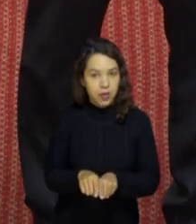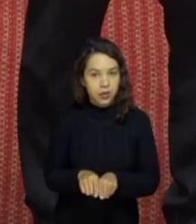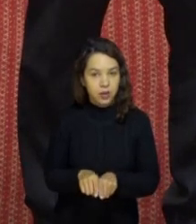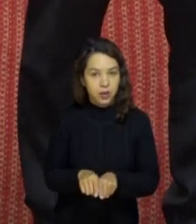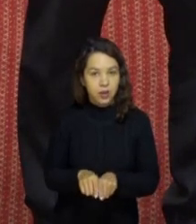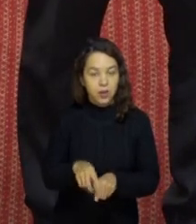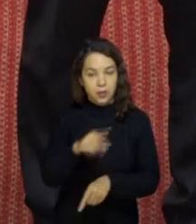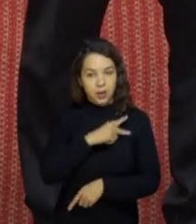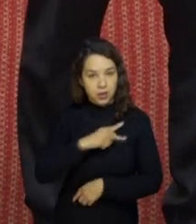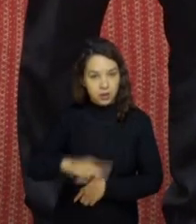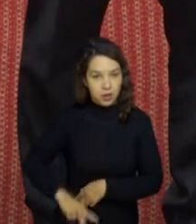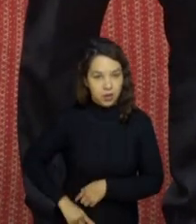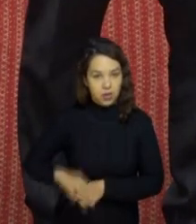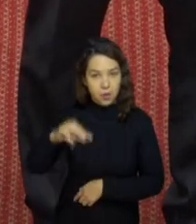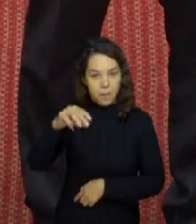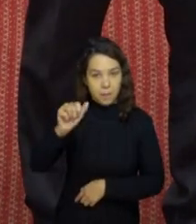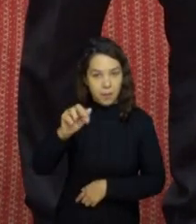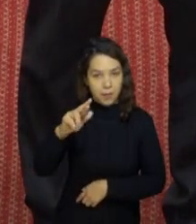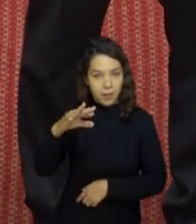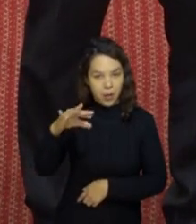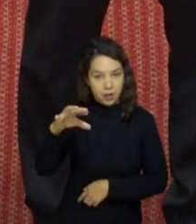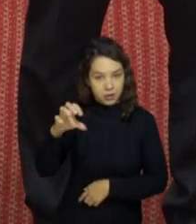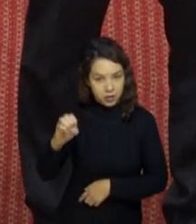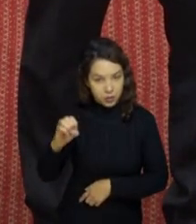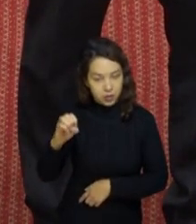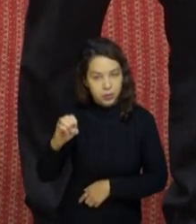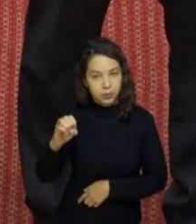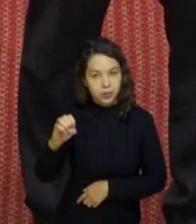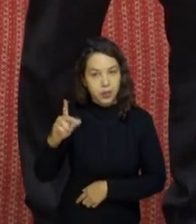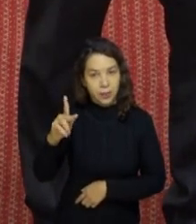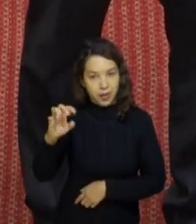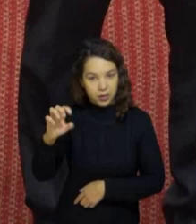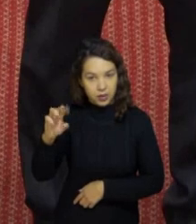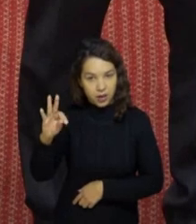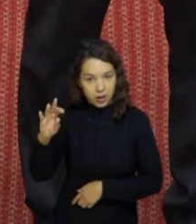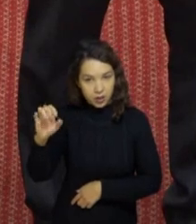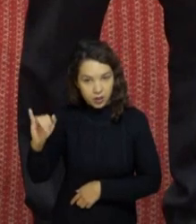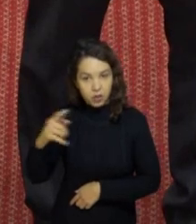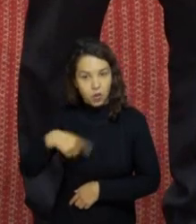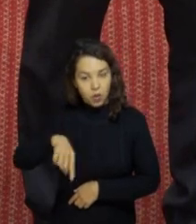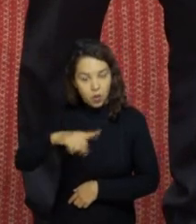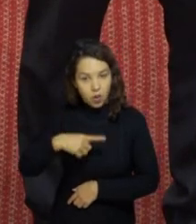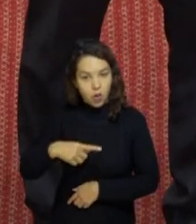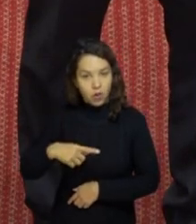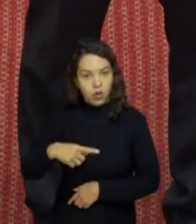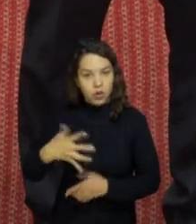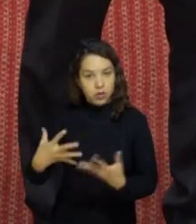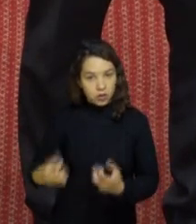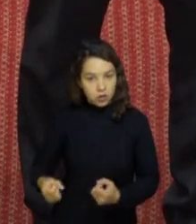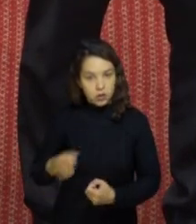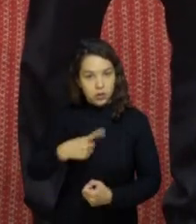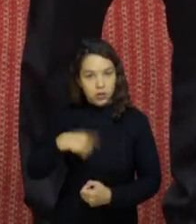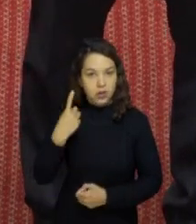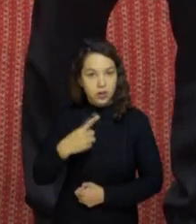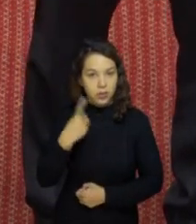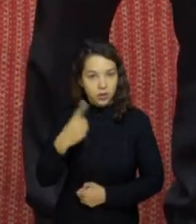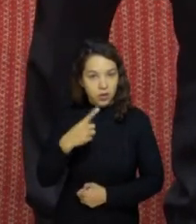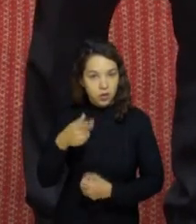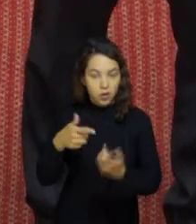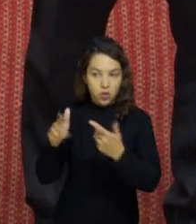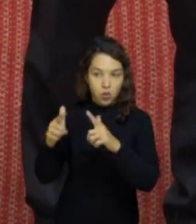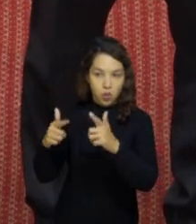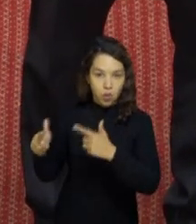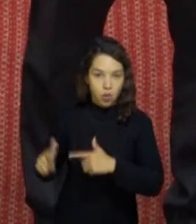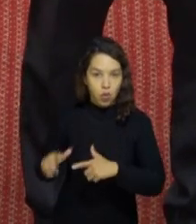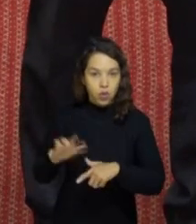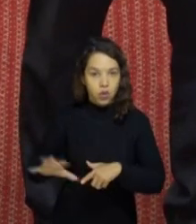Marcelo Petrelli, a quem nos recebeu, nós que somos deputados de outras regiões, quem